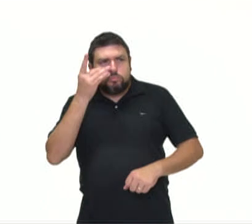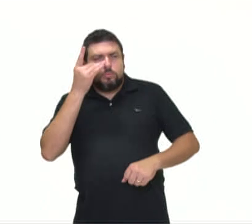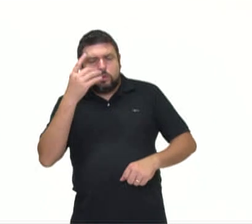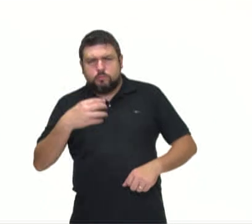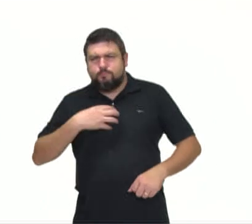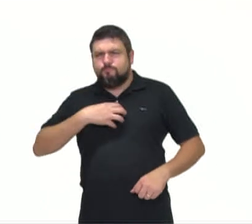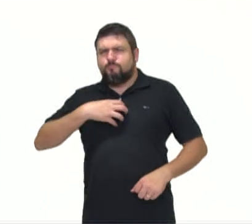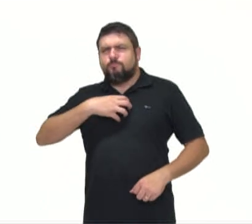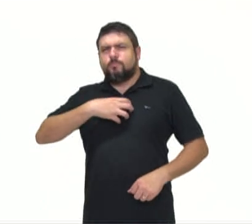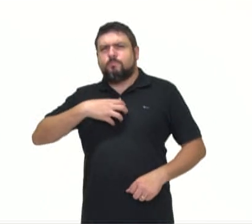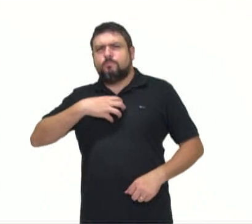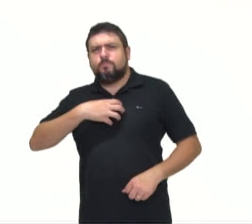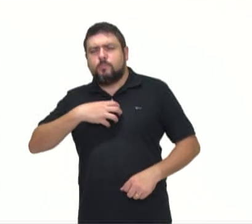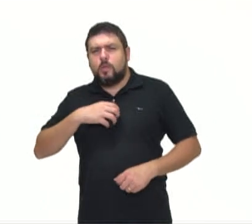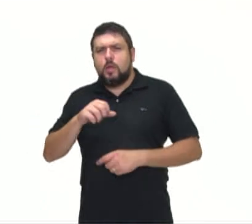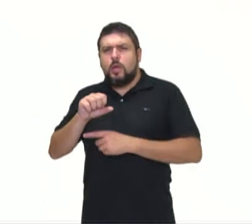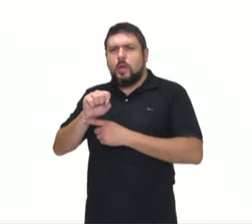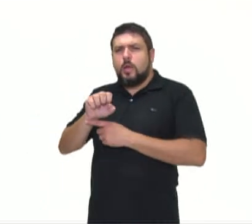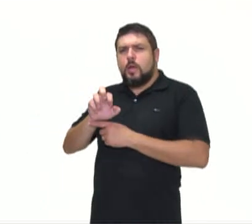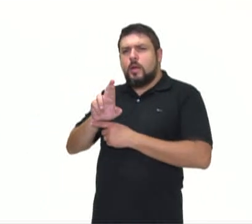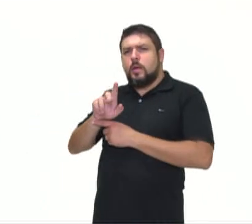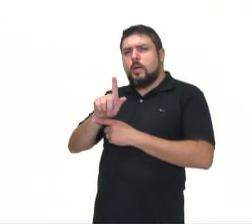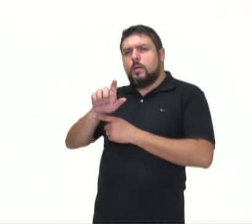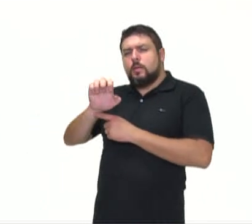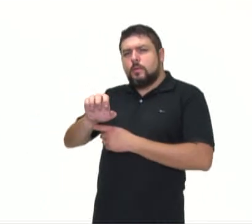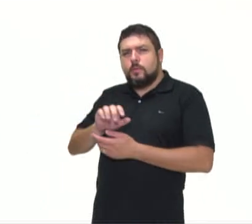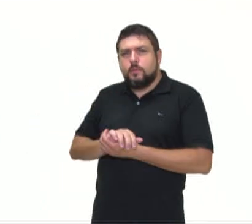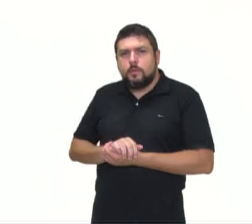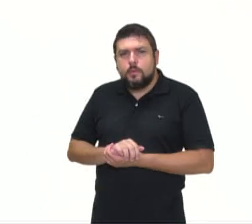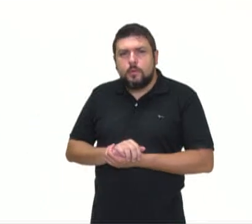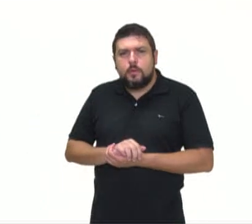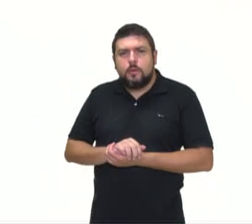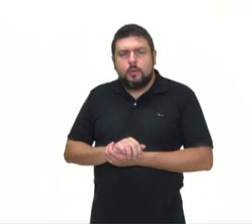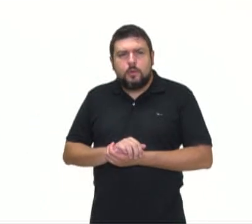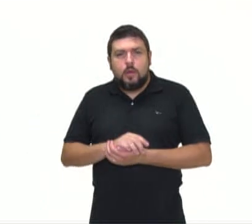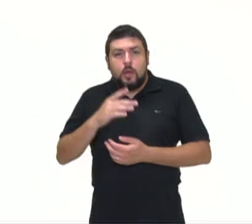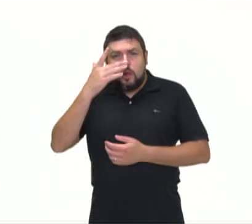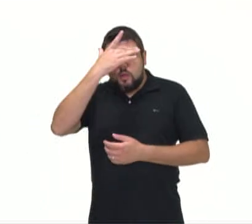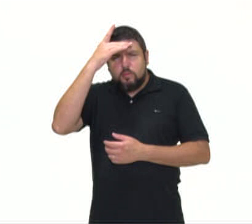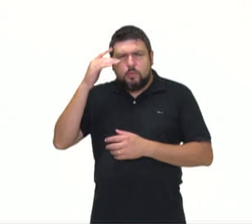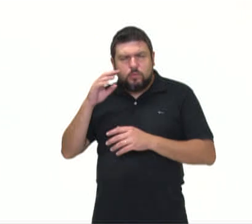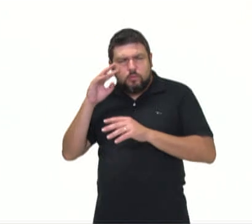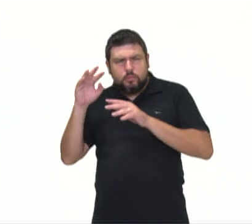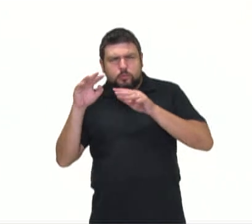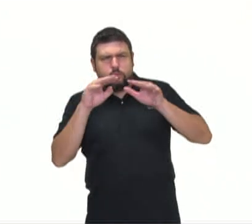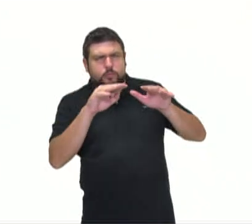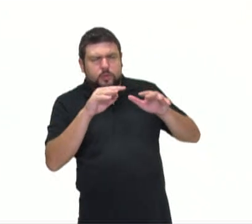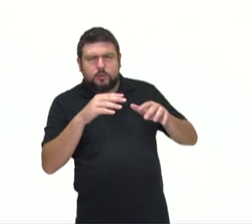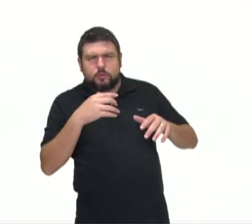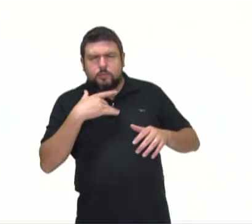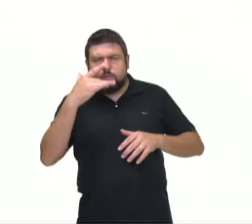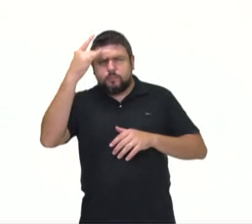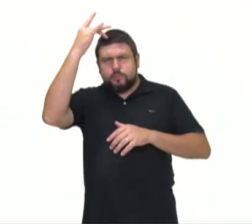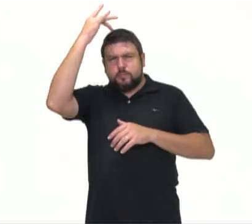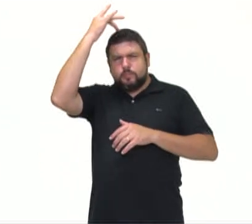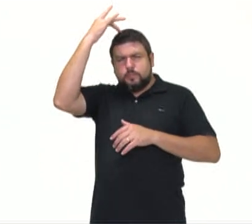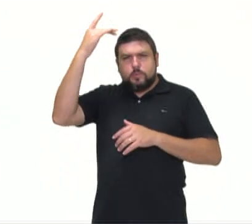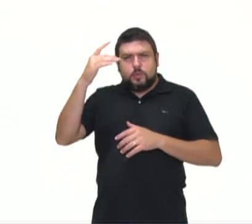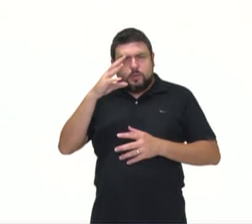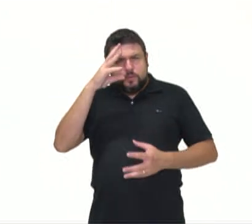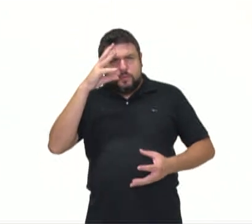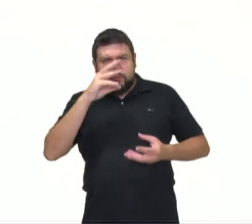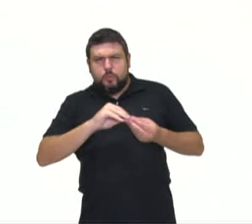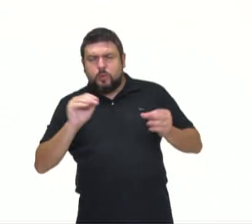mostra, Serge Lemon. As pessoas acharam a tela escandalosa, totalmente